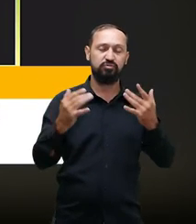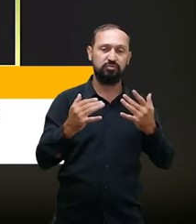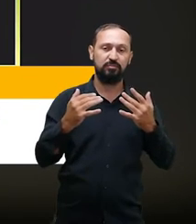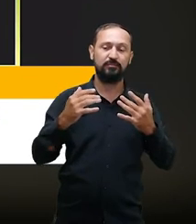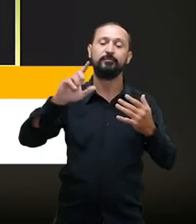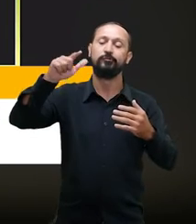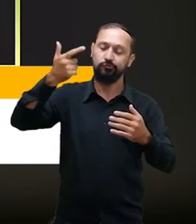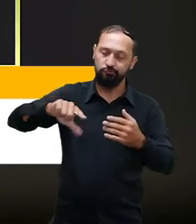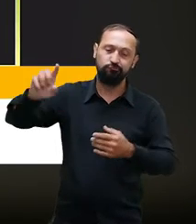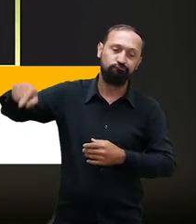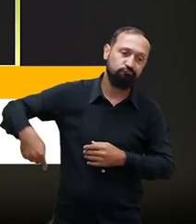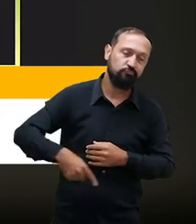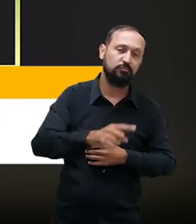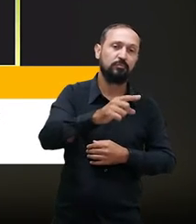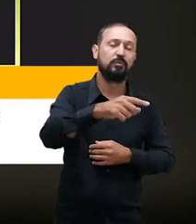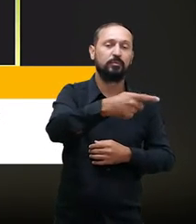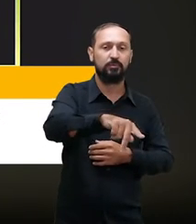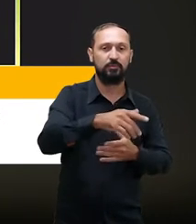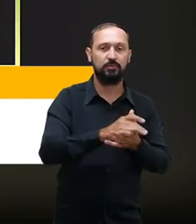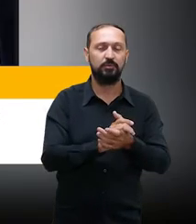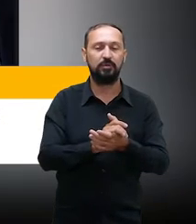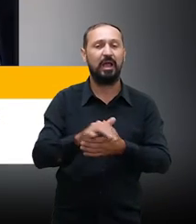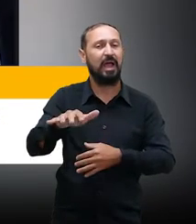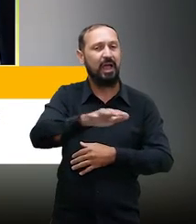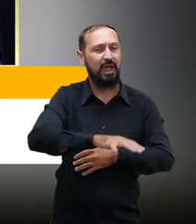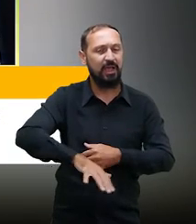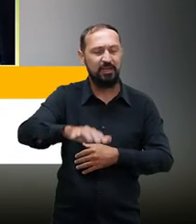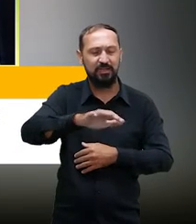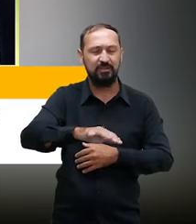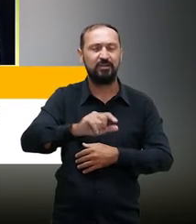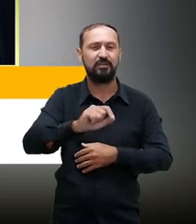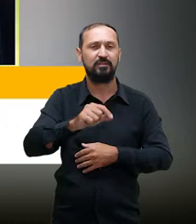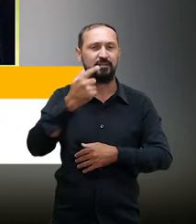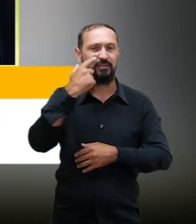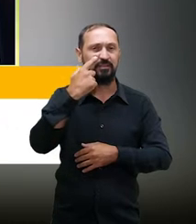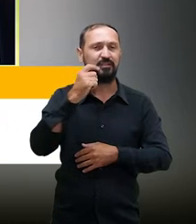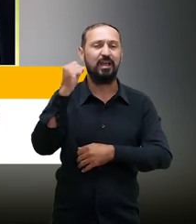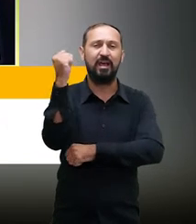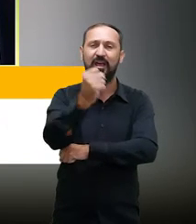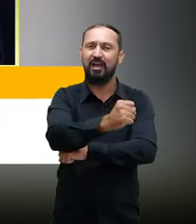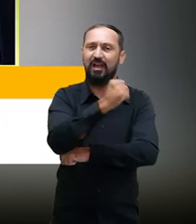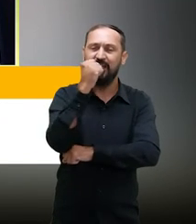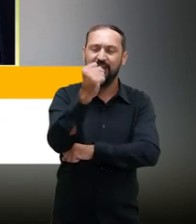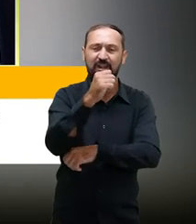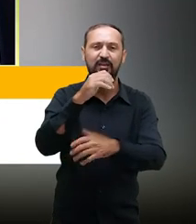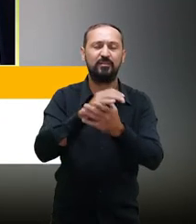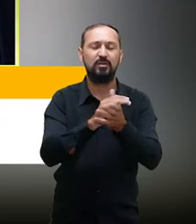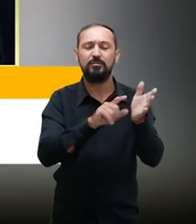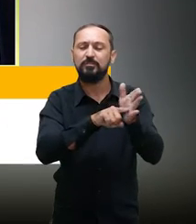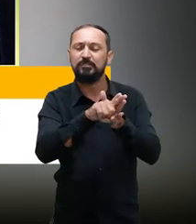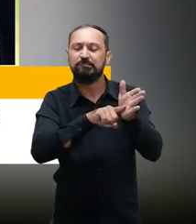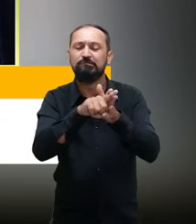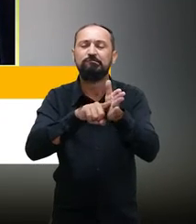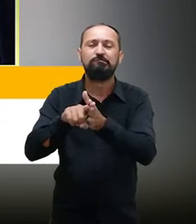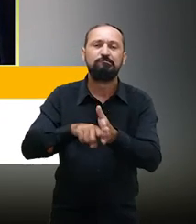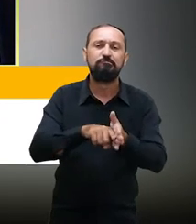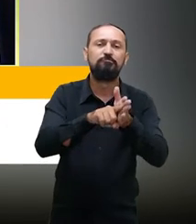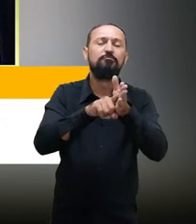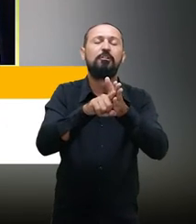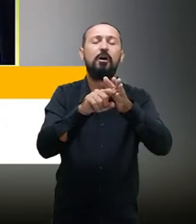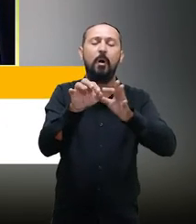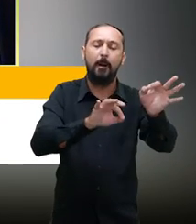cá precisa ir para Ponta Porã. A situação do Dourados é extremamente grave. Eu, inclusive, estou